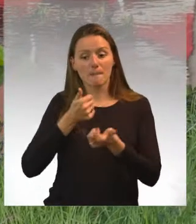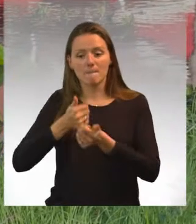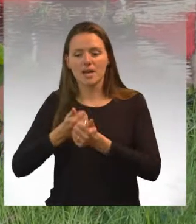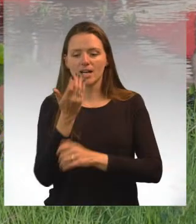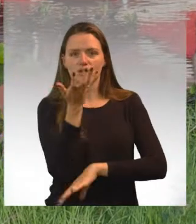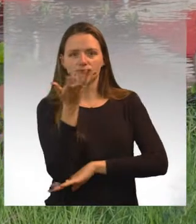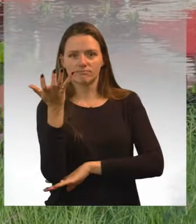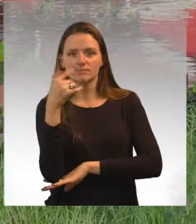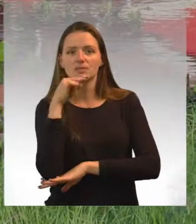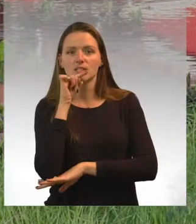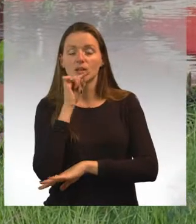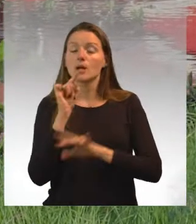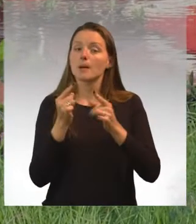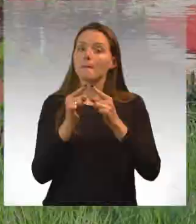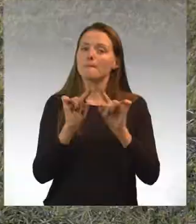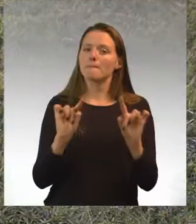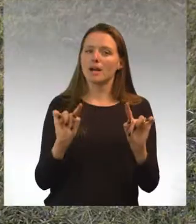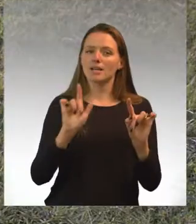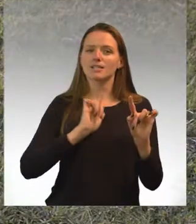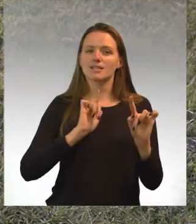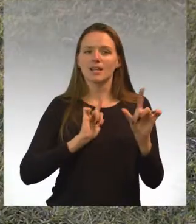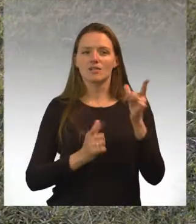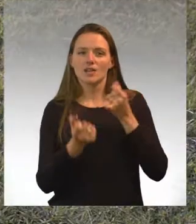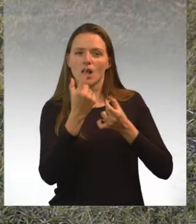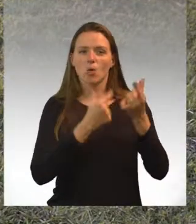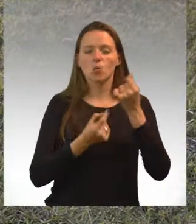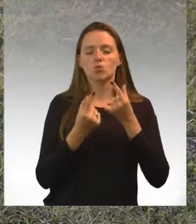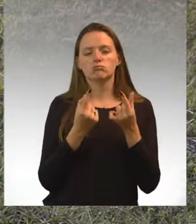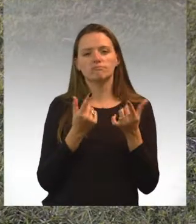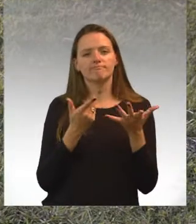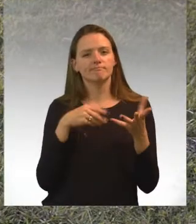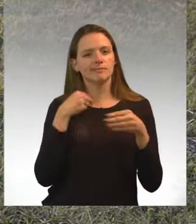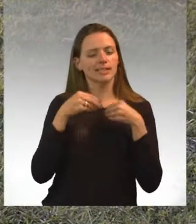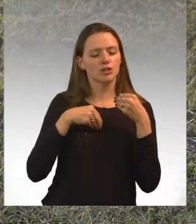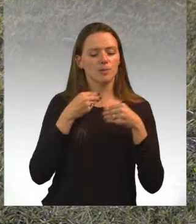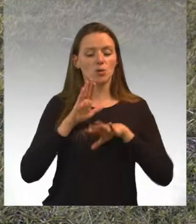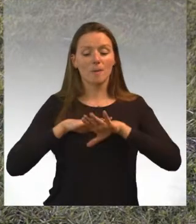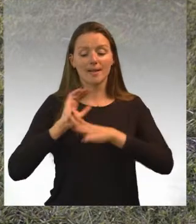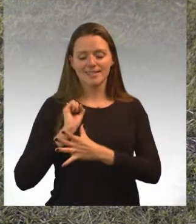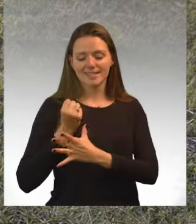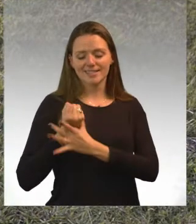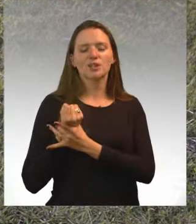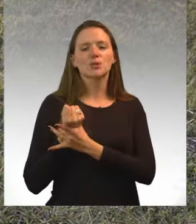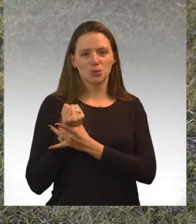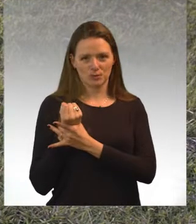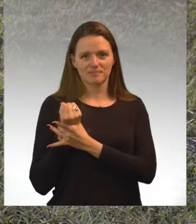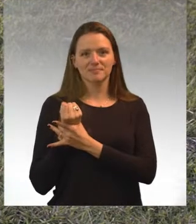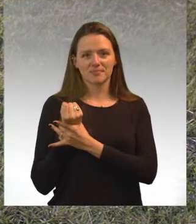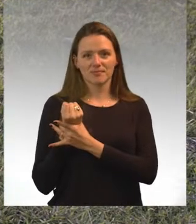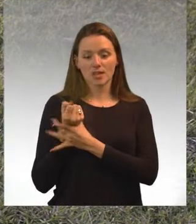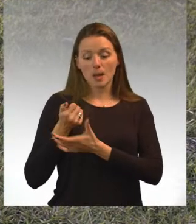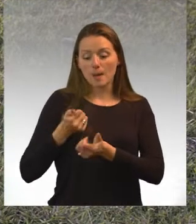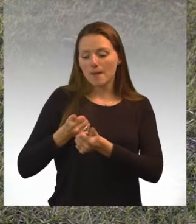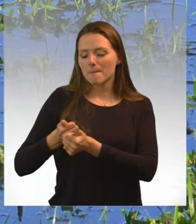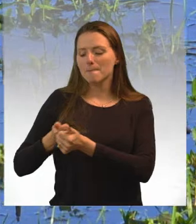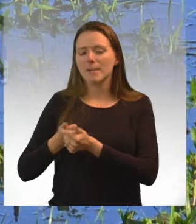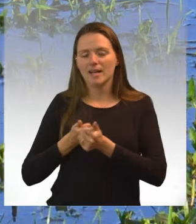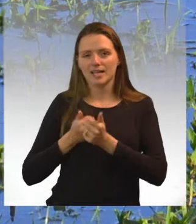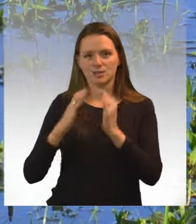mas ela teve alguma sensação de segurança perto das